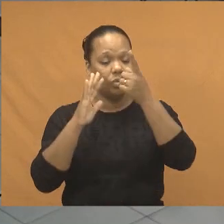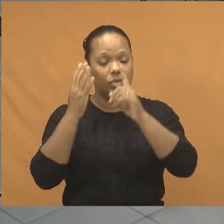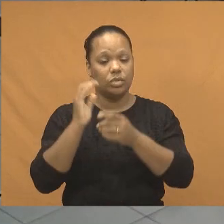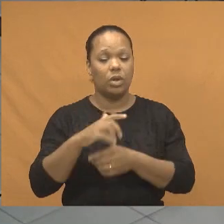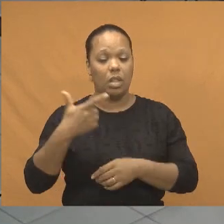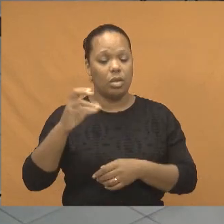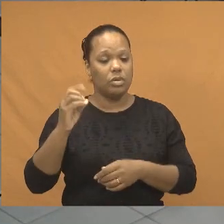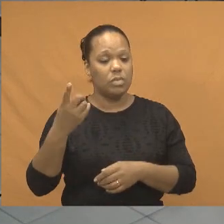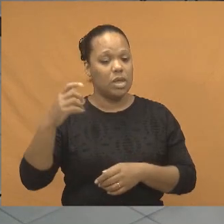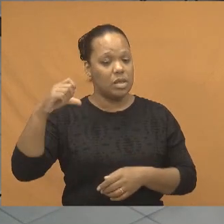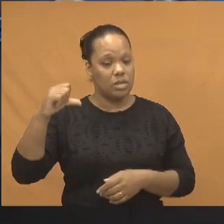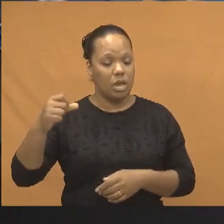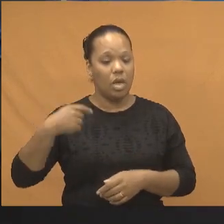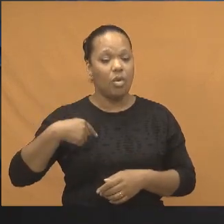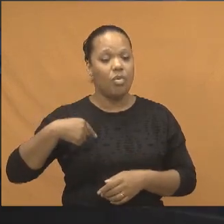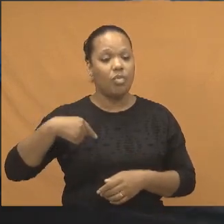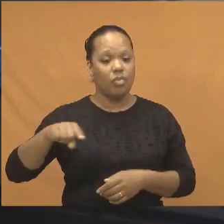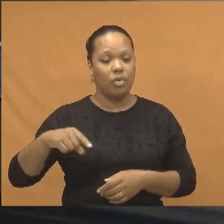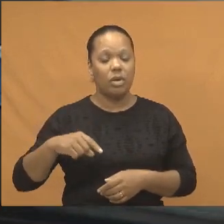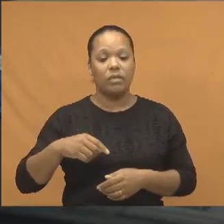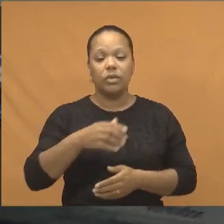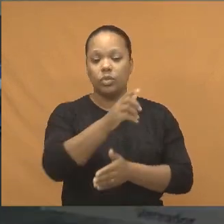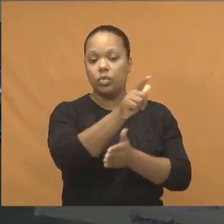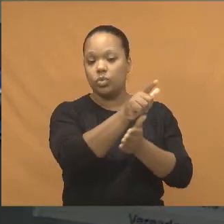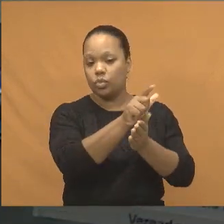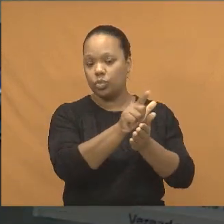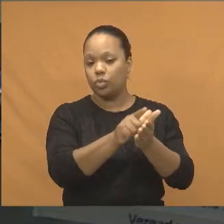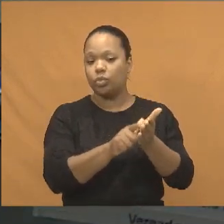20/2/2019, estive no local, fiz esse documento,